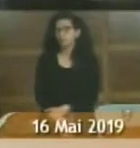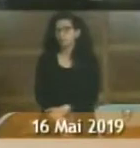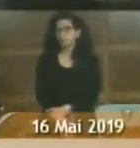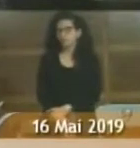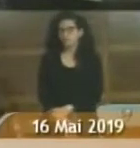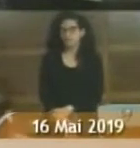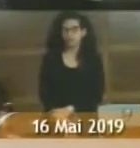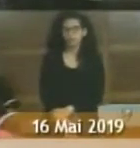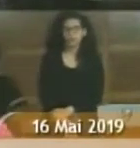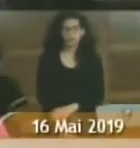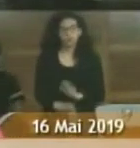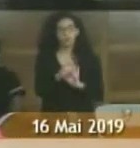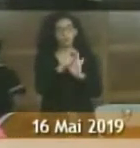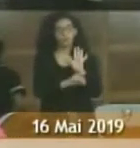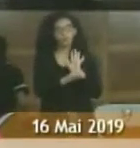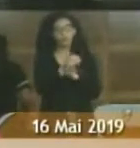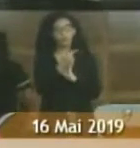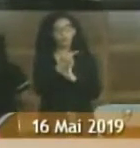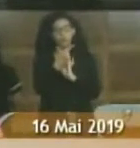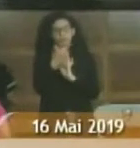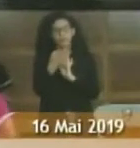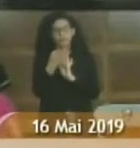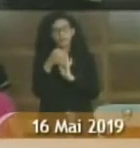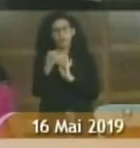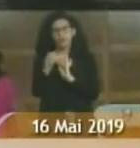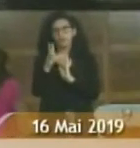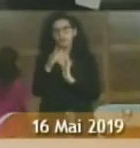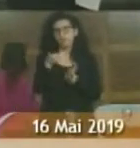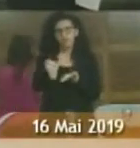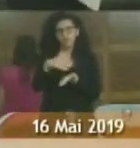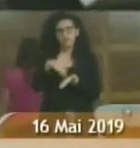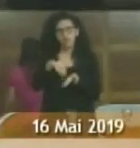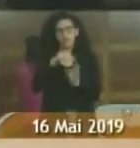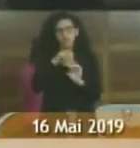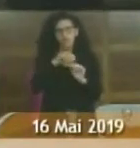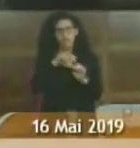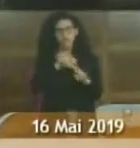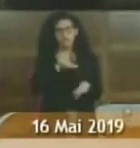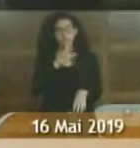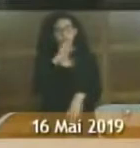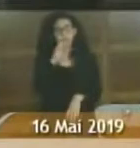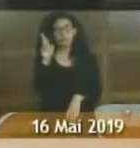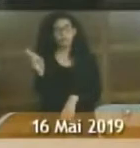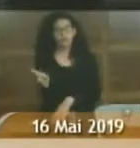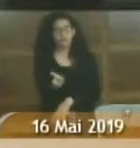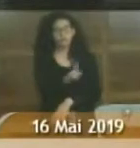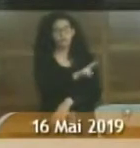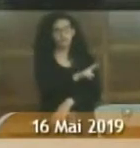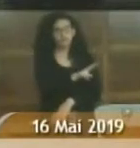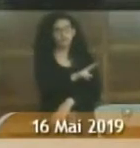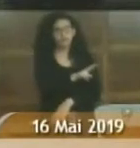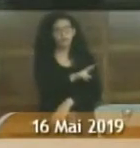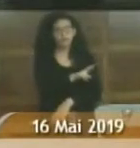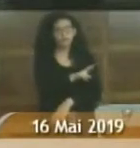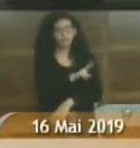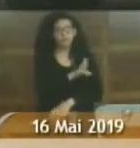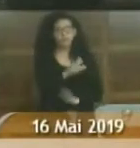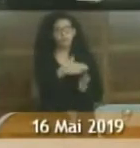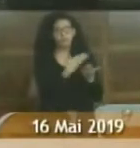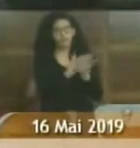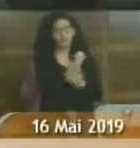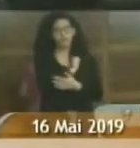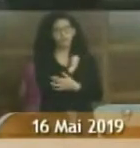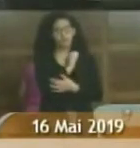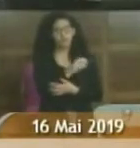Mambucaba. Ofício número 249, autor Secretaria Municipal de Educação, Ciência e Tecnologia. Descrição e resposta ao requerimento